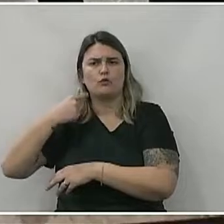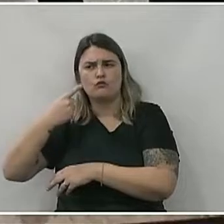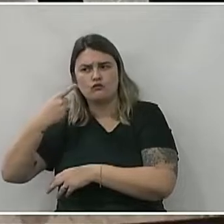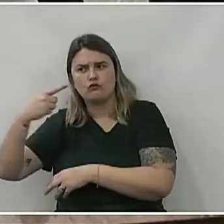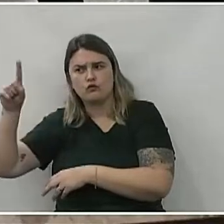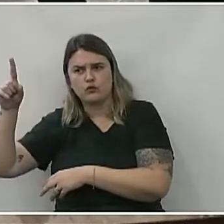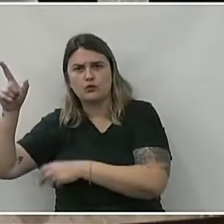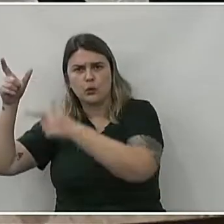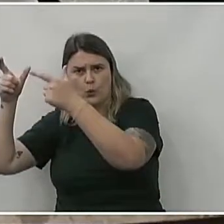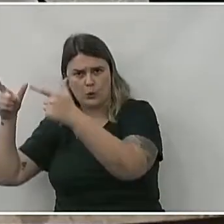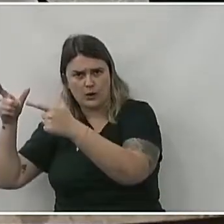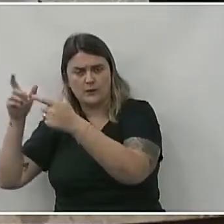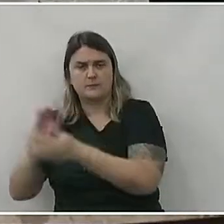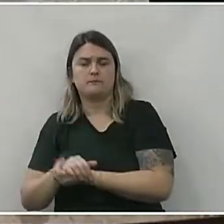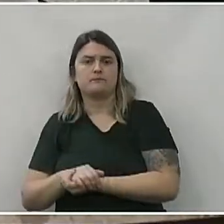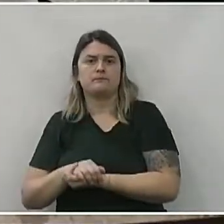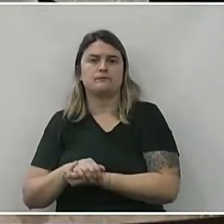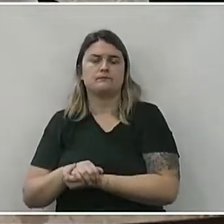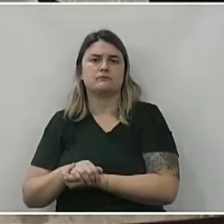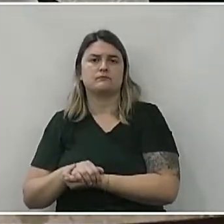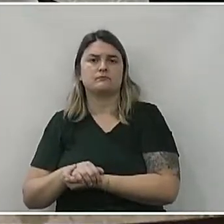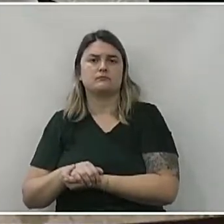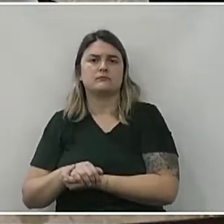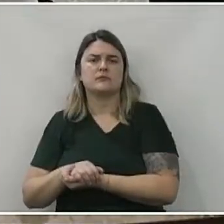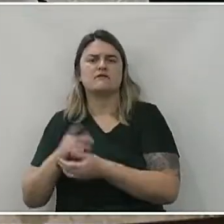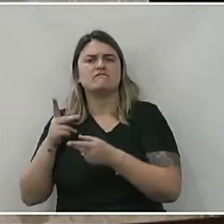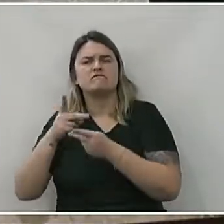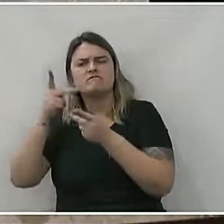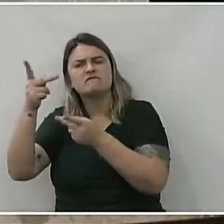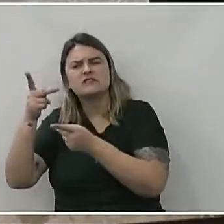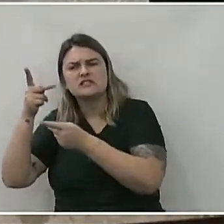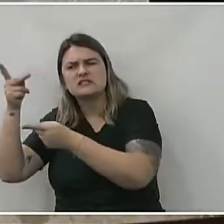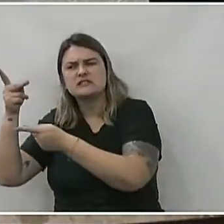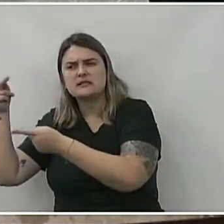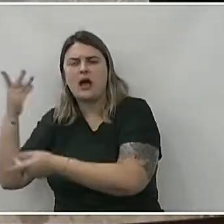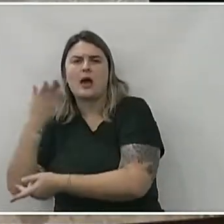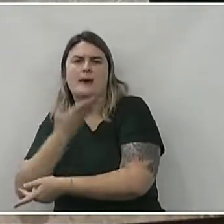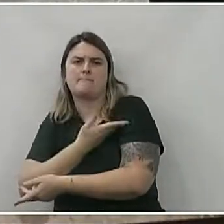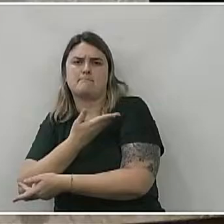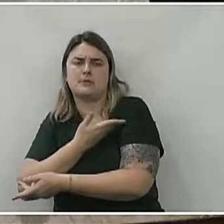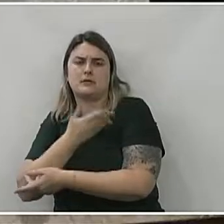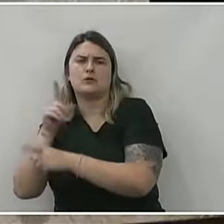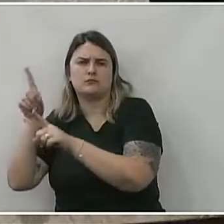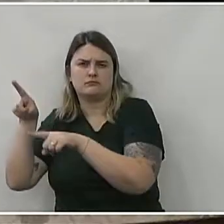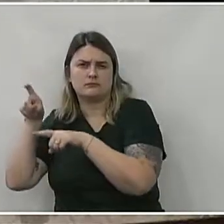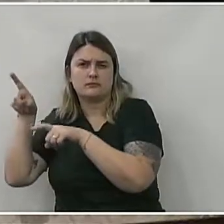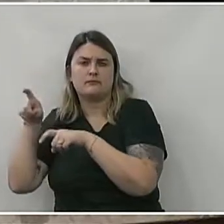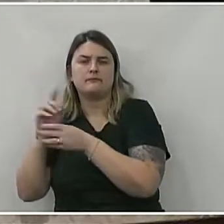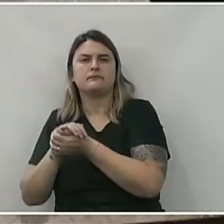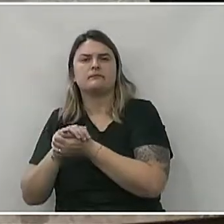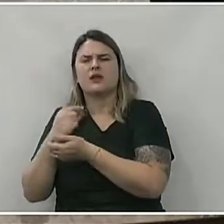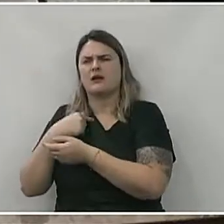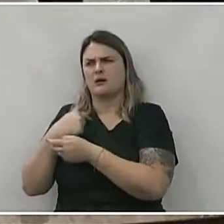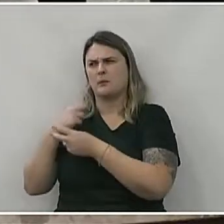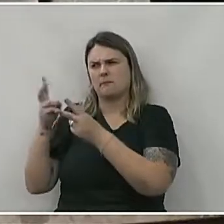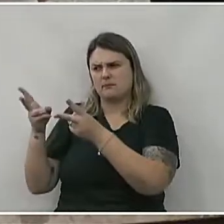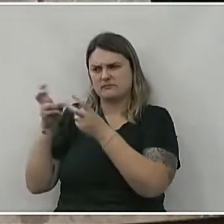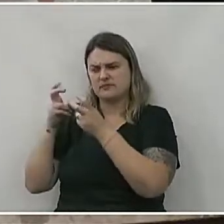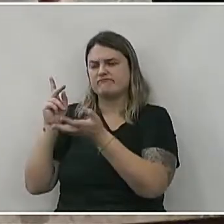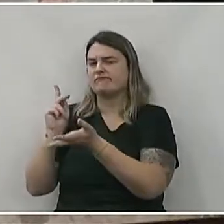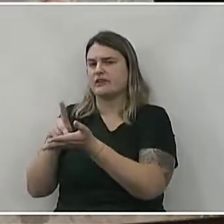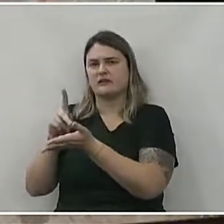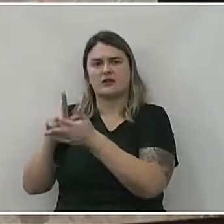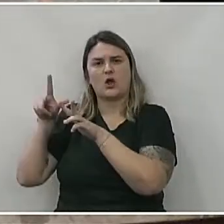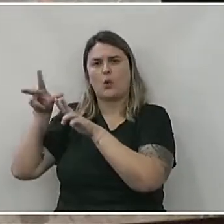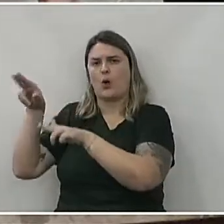até a Serra da Esperança. Ali tinha visitar vários amigos e eu deparei realmente